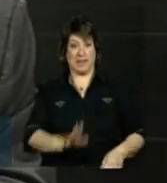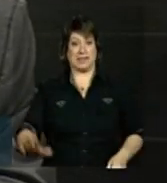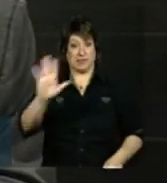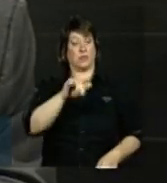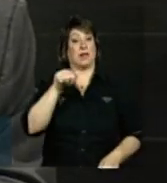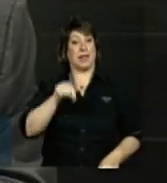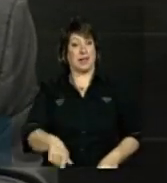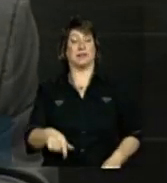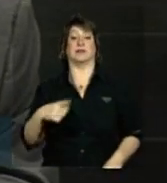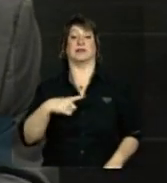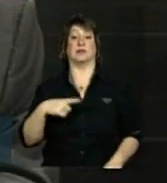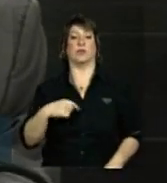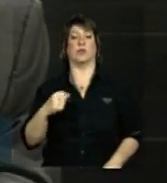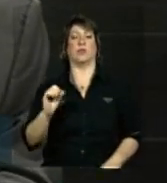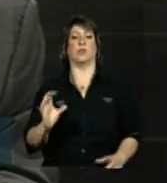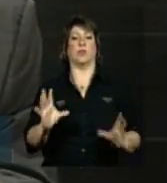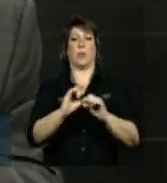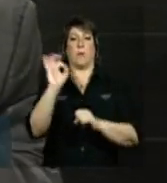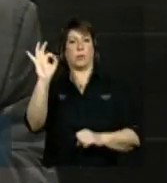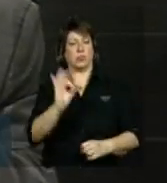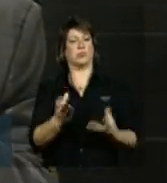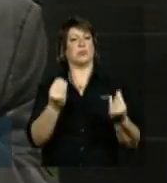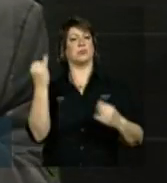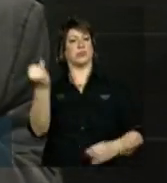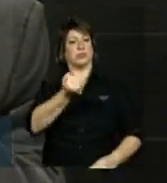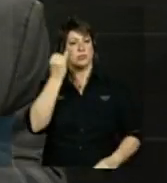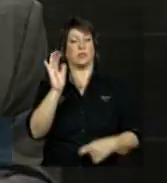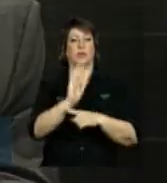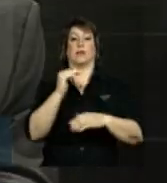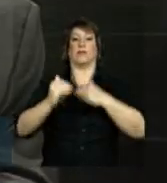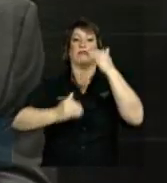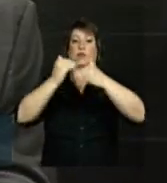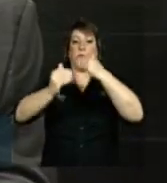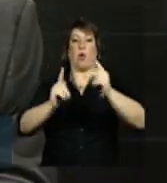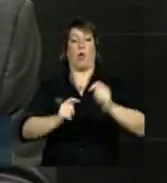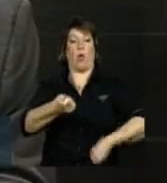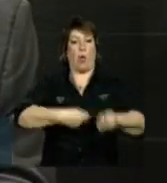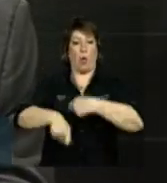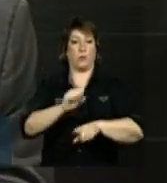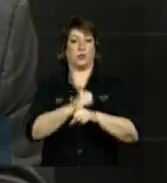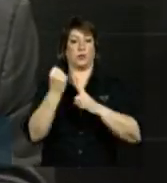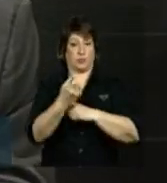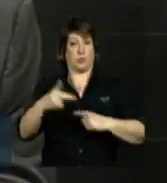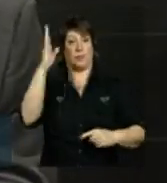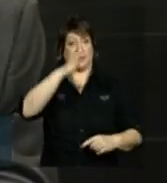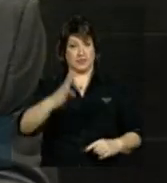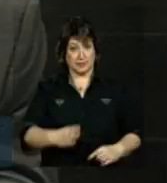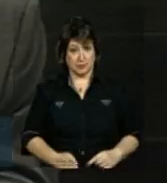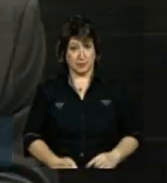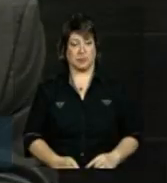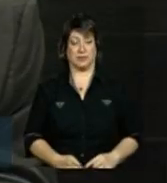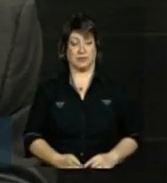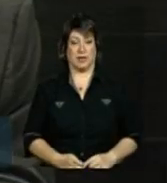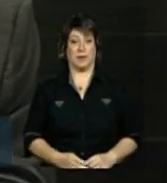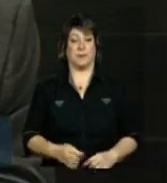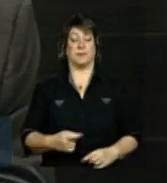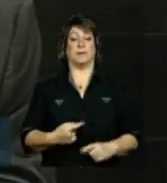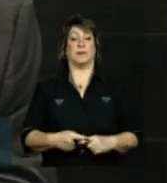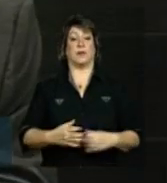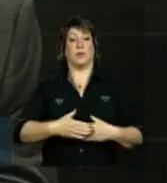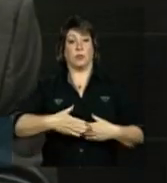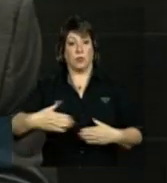uma parcela muito importante para o desenvolvimento econômico e social do Brasil, né, na medida em que nós temos